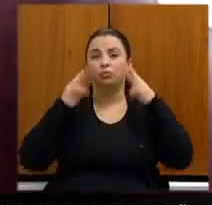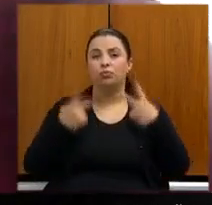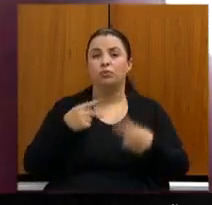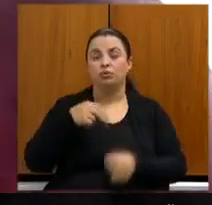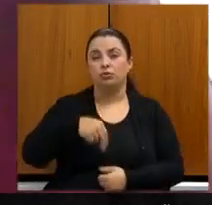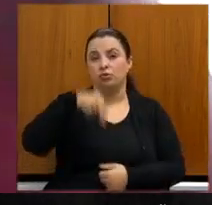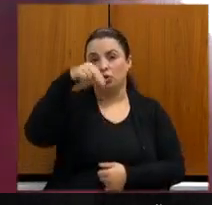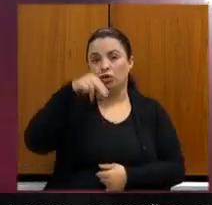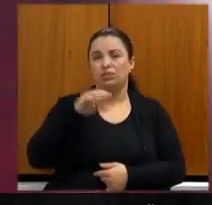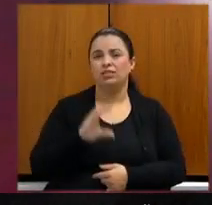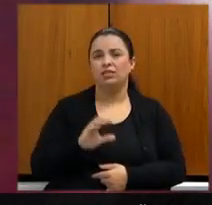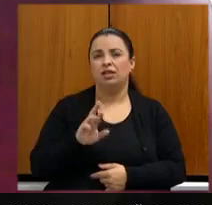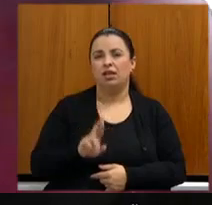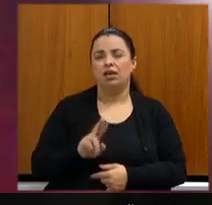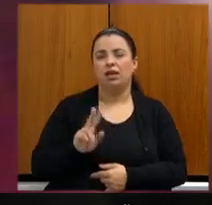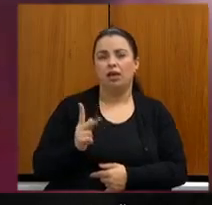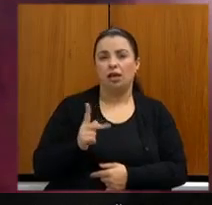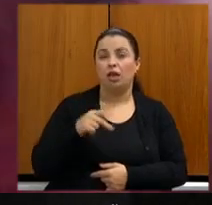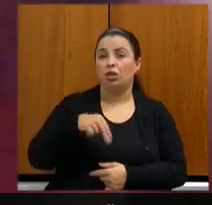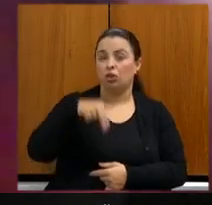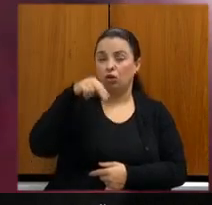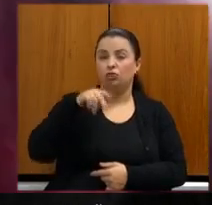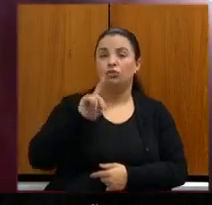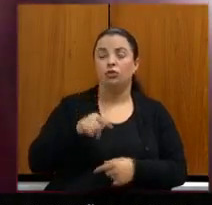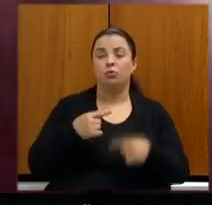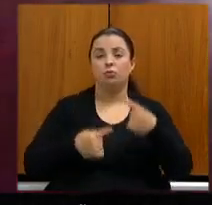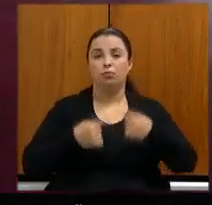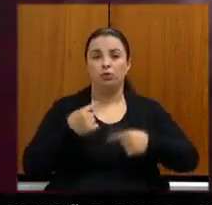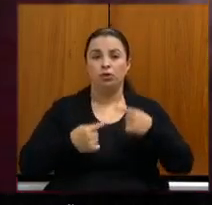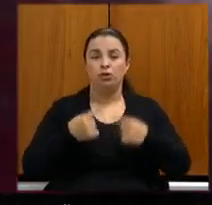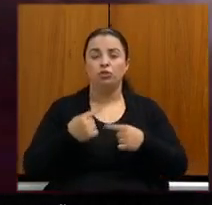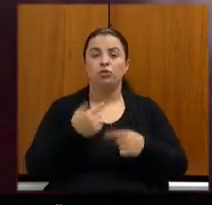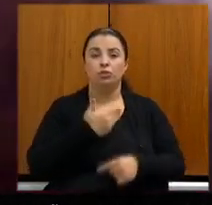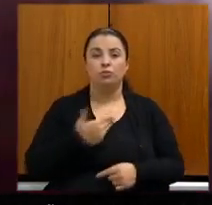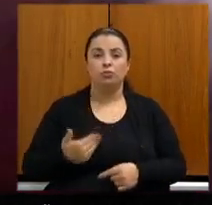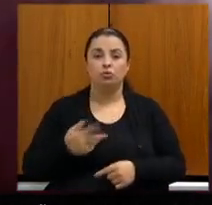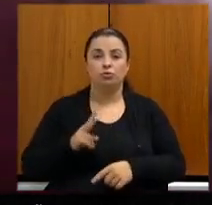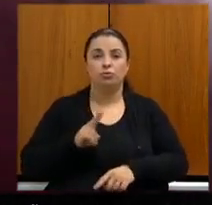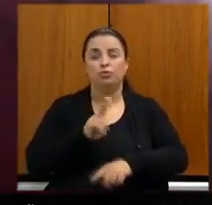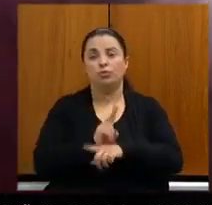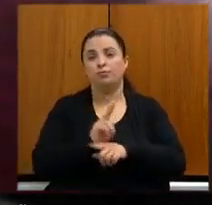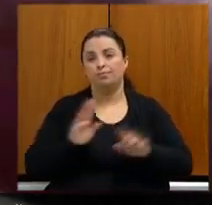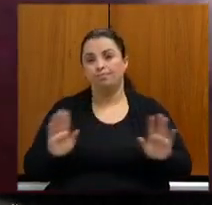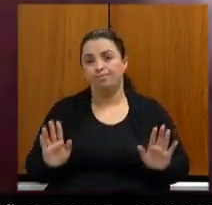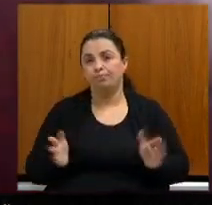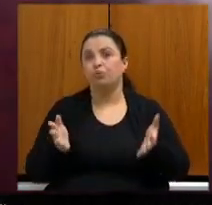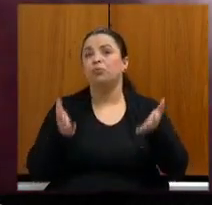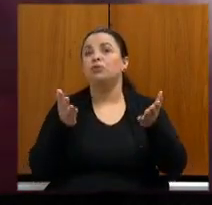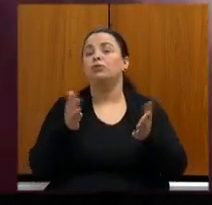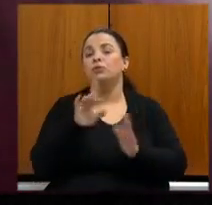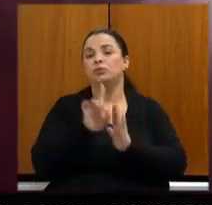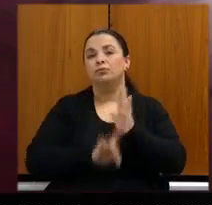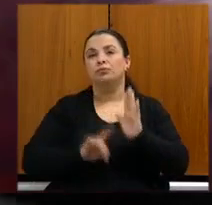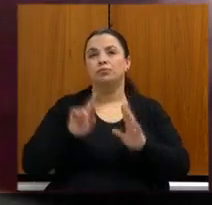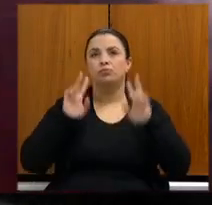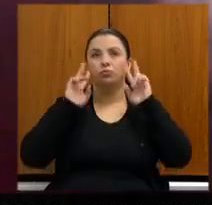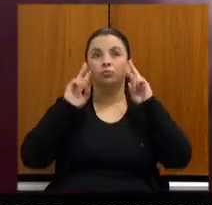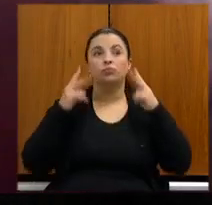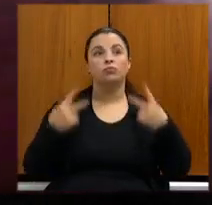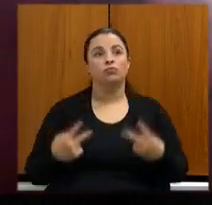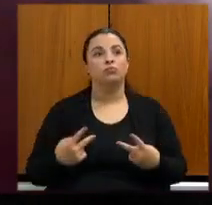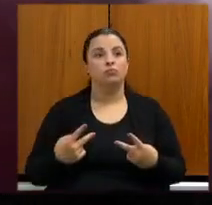norte né que é uma política pública de proteção e promoção de direitos é executado pela cards